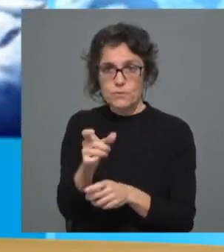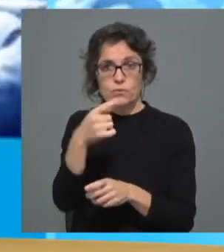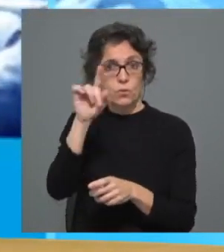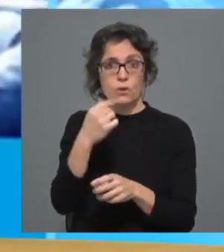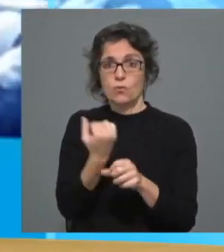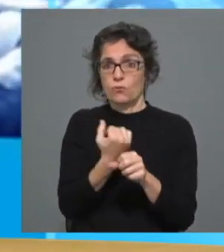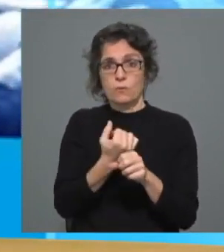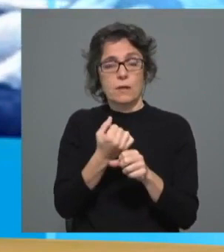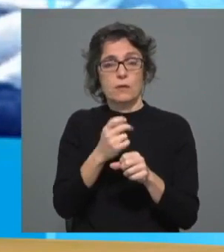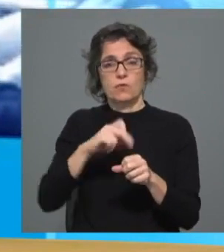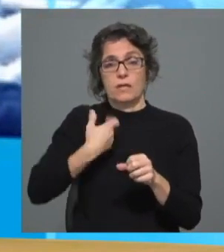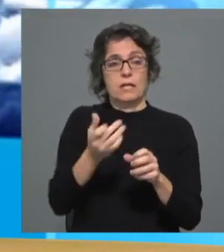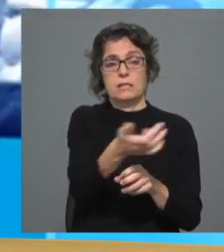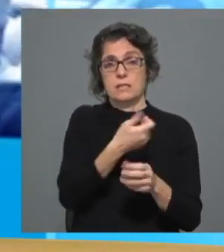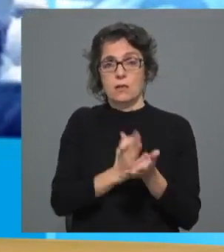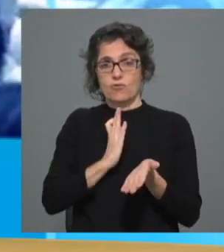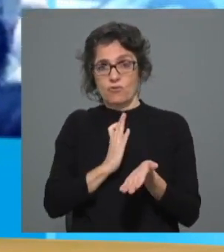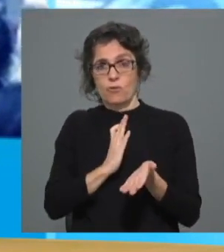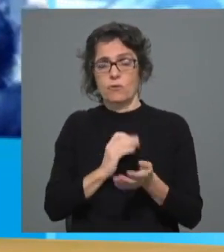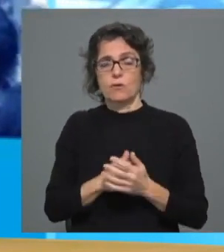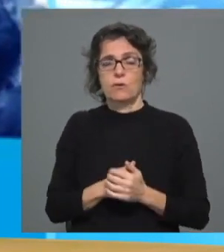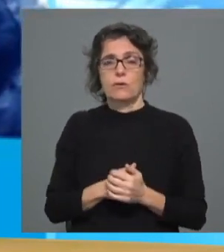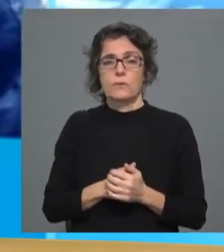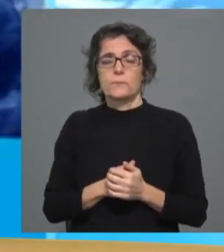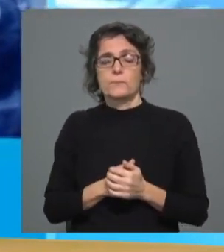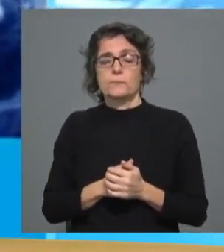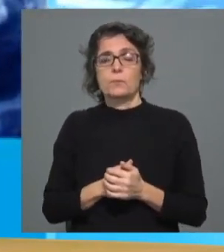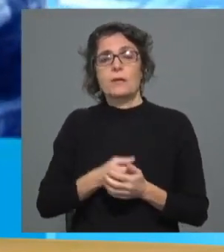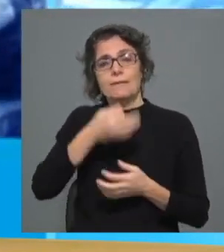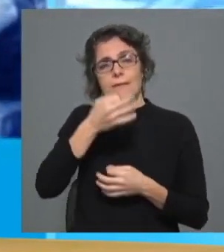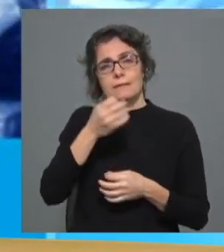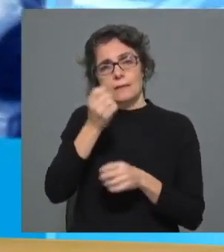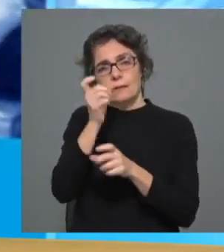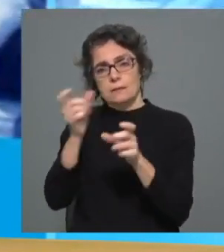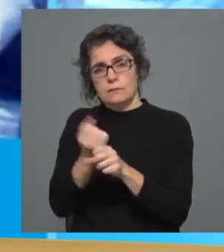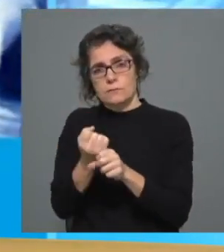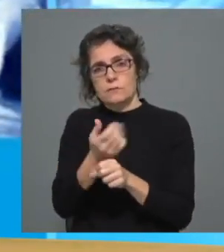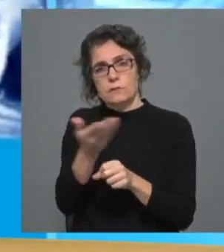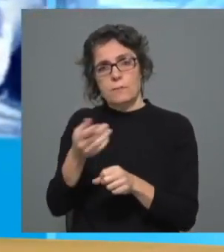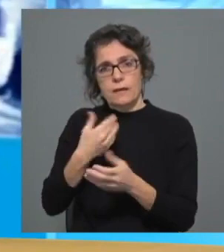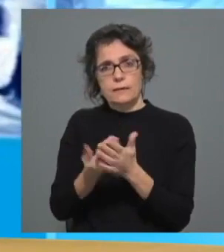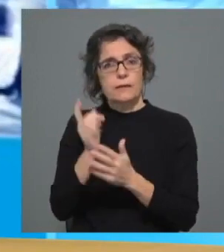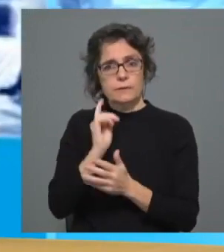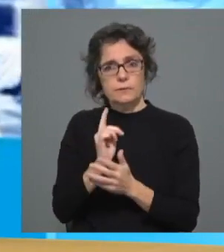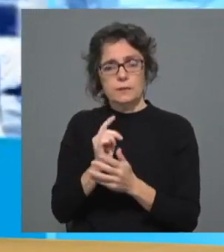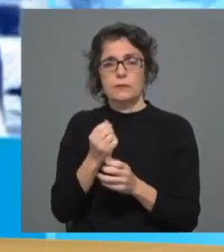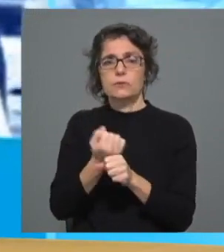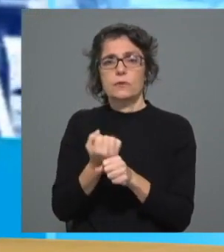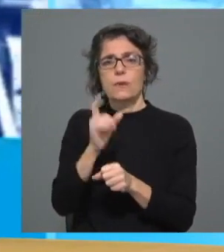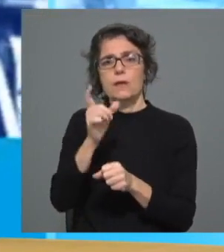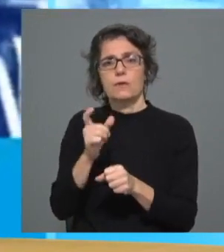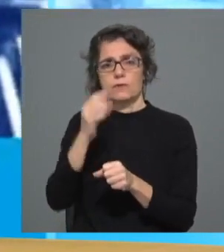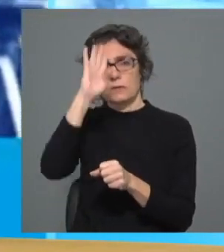sacrificar direitos dos trabalhadores, a ideia de que é importante o trabalho como realização